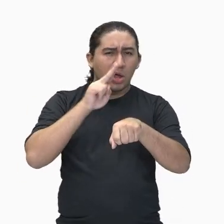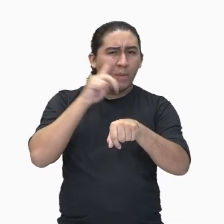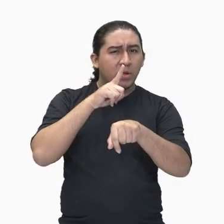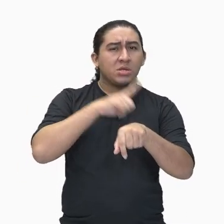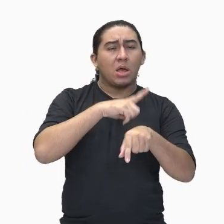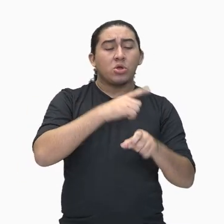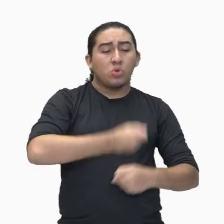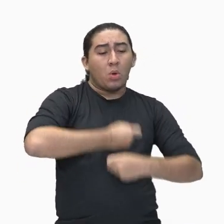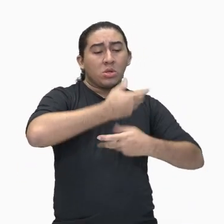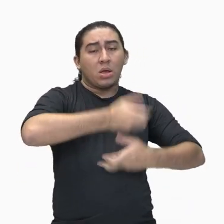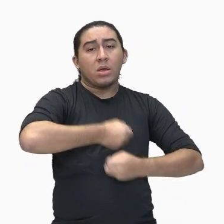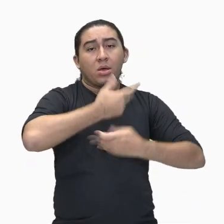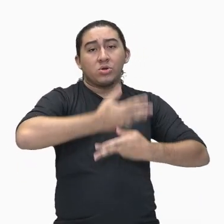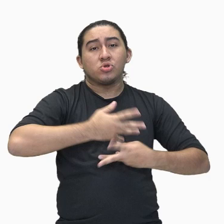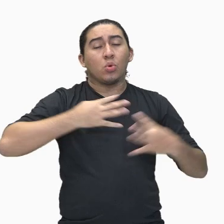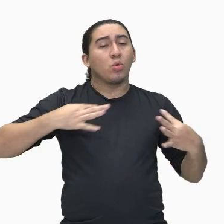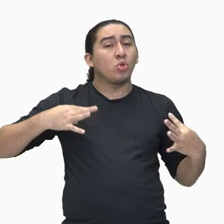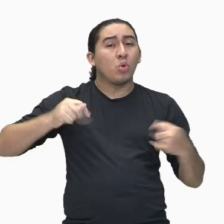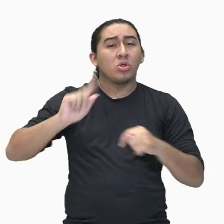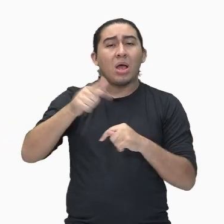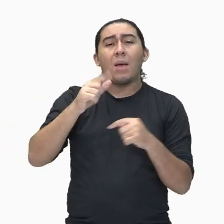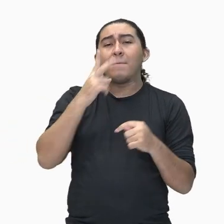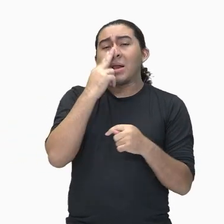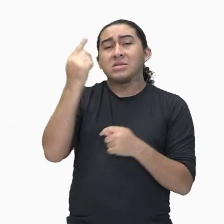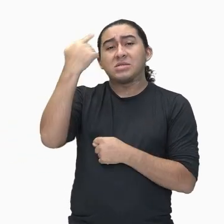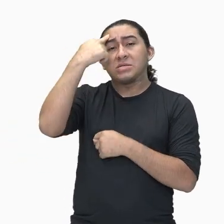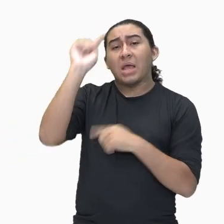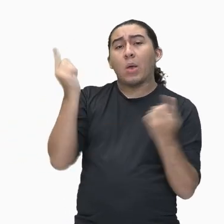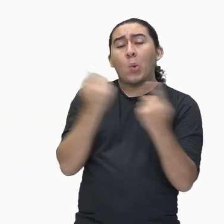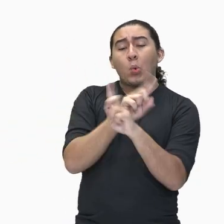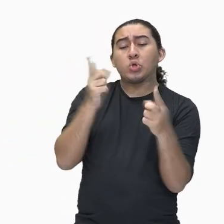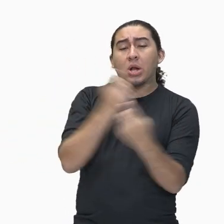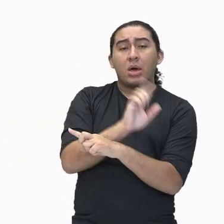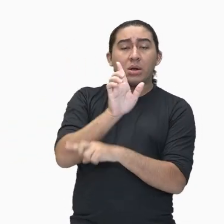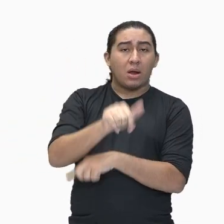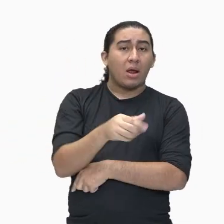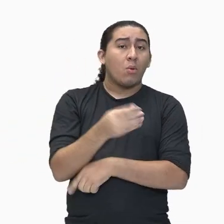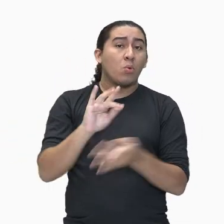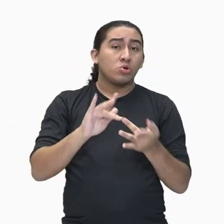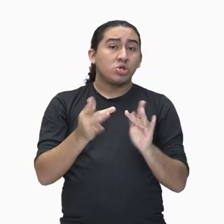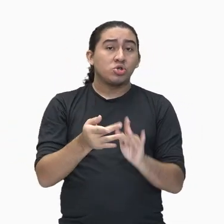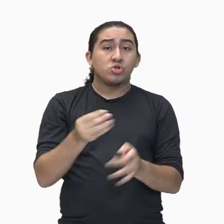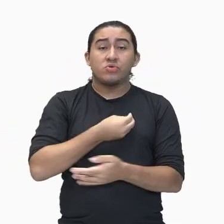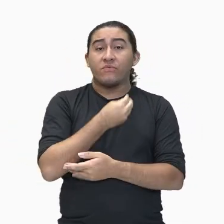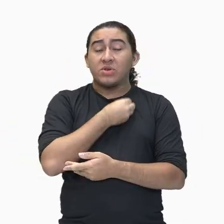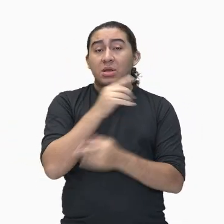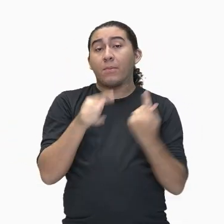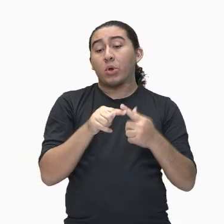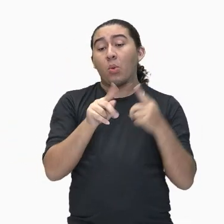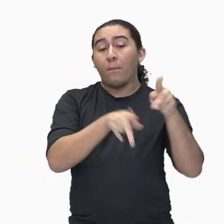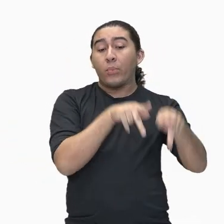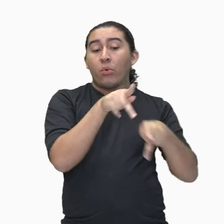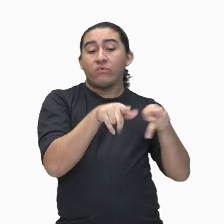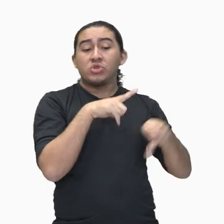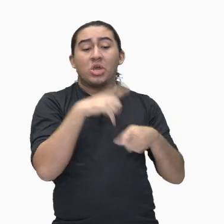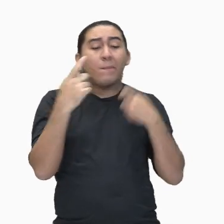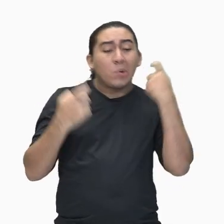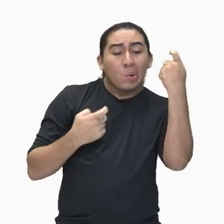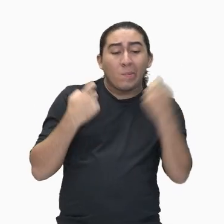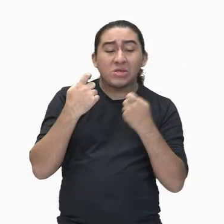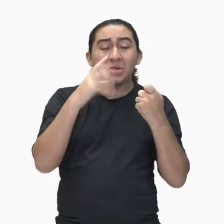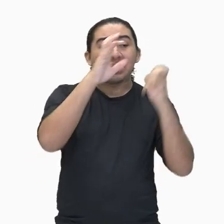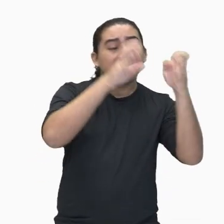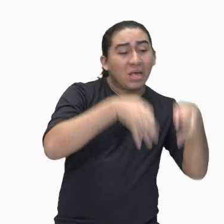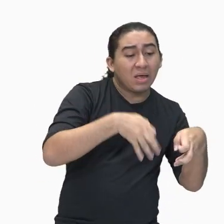de contradições, que é o que o povo vivia naquela época. A preocupação entre o certo e o errado, o céu